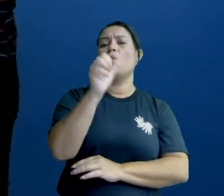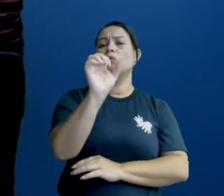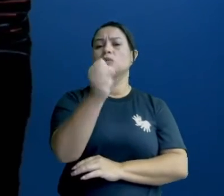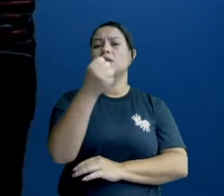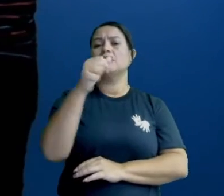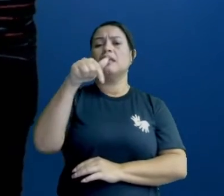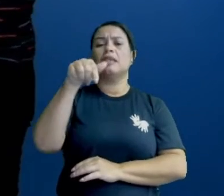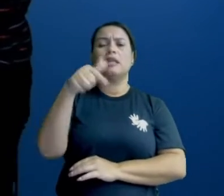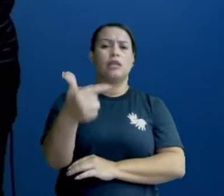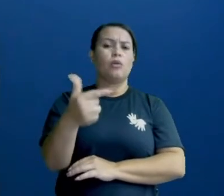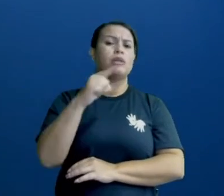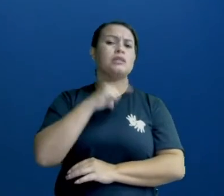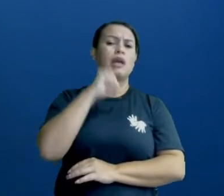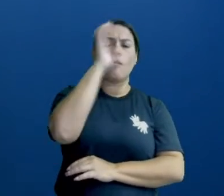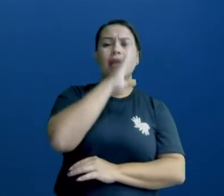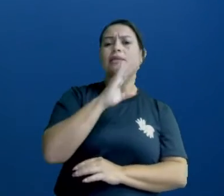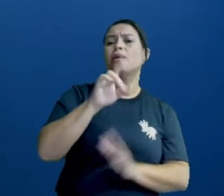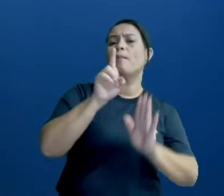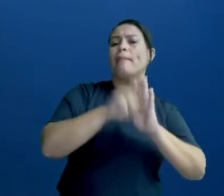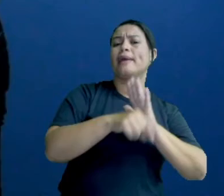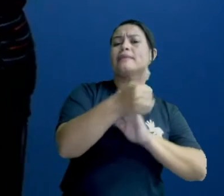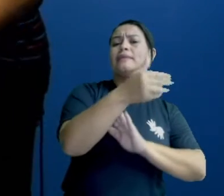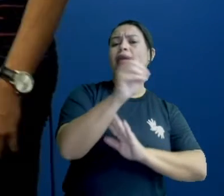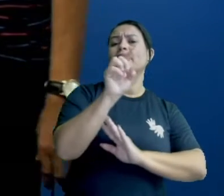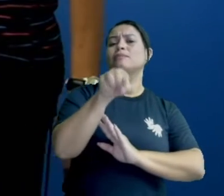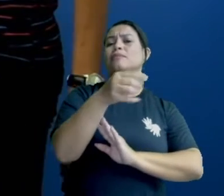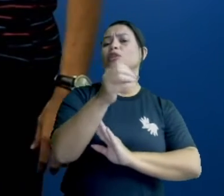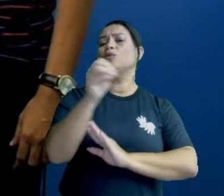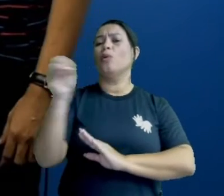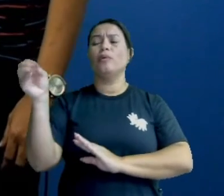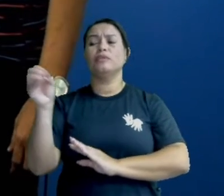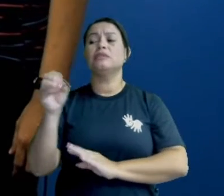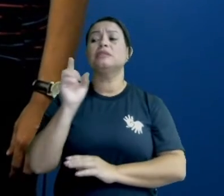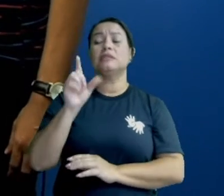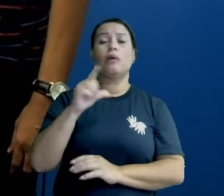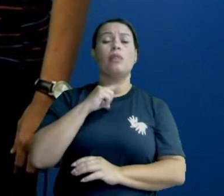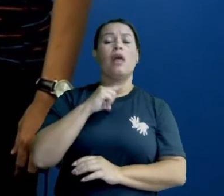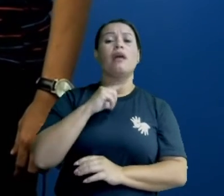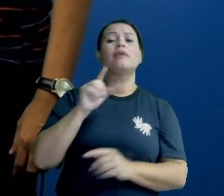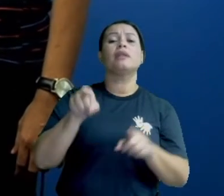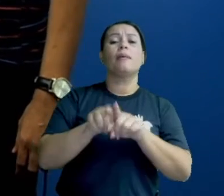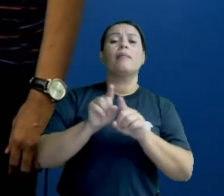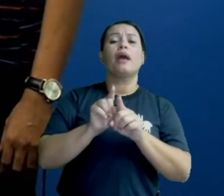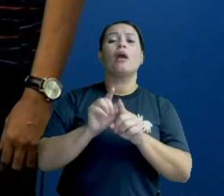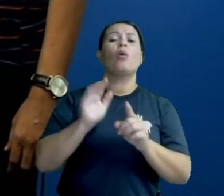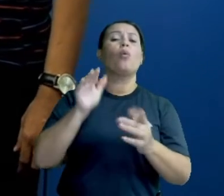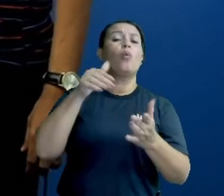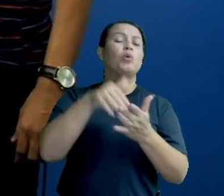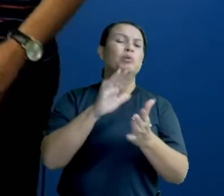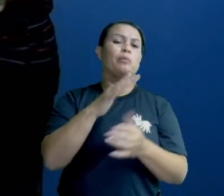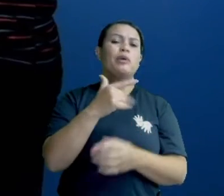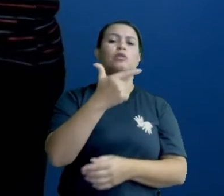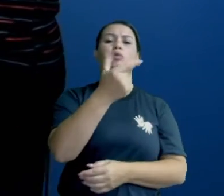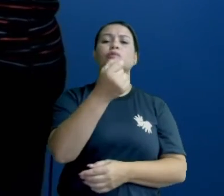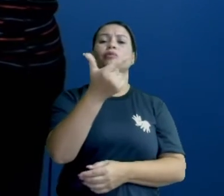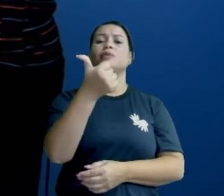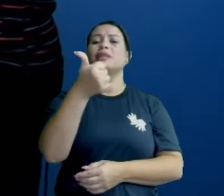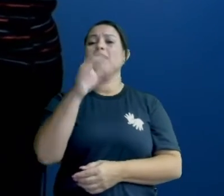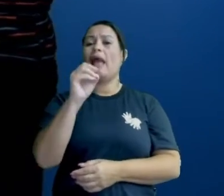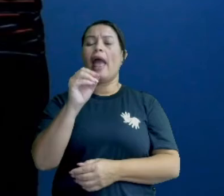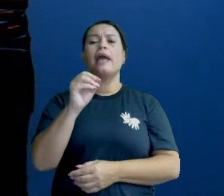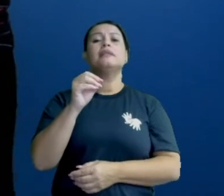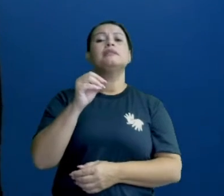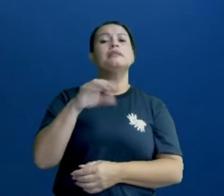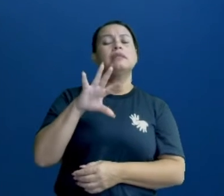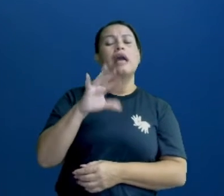e, naquele momento, o Brasil tinha menos de 10 milhões de habitantes. O último censo realizado no Brasil foi em 2010 e aí, logicamente, a gente contava